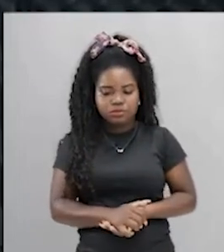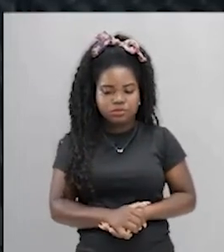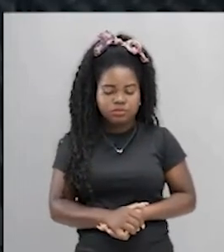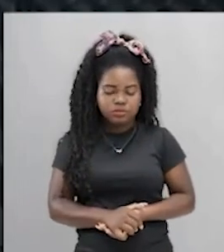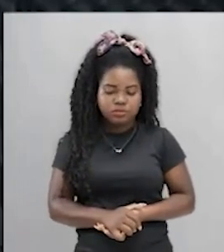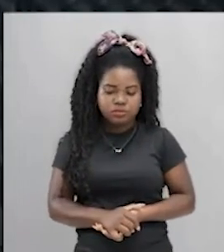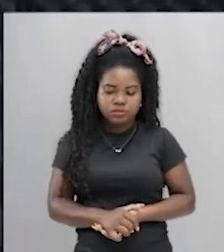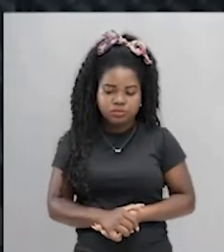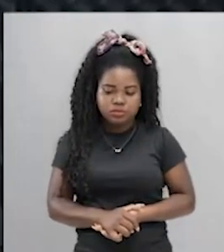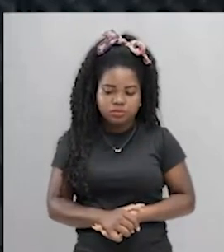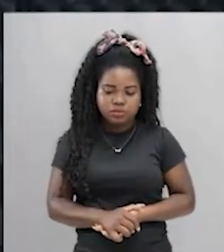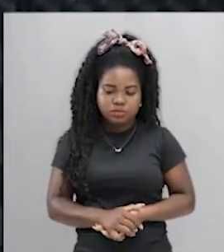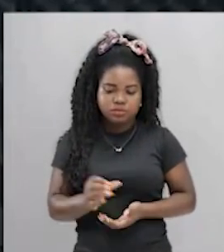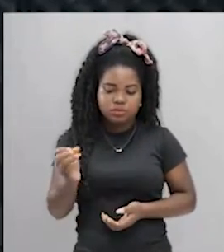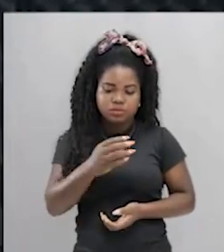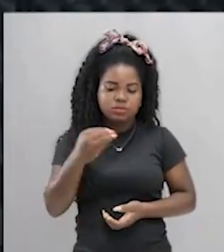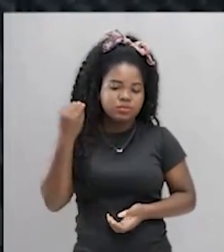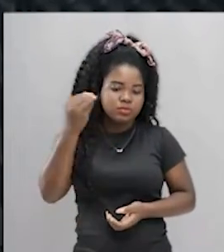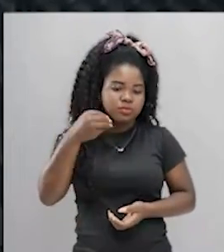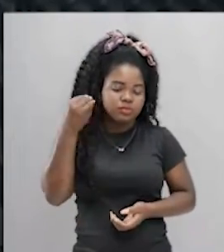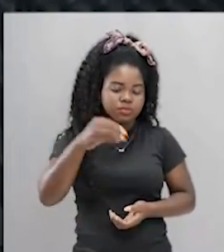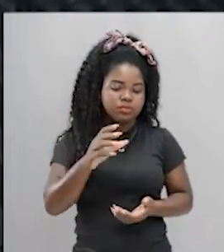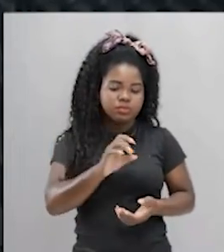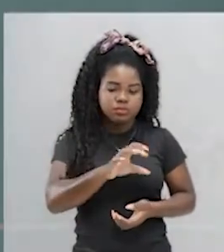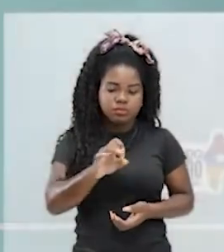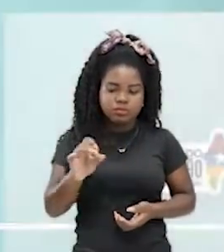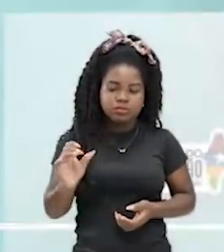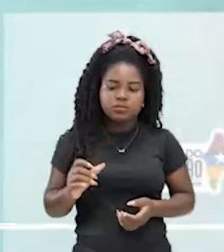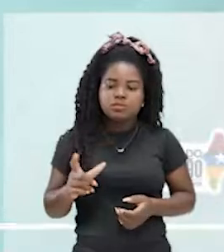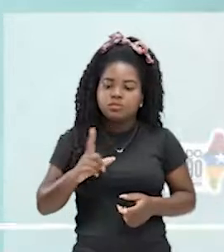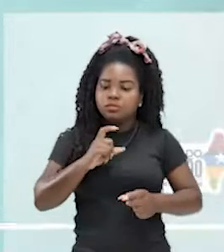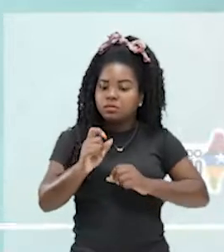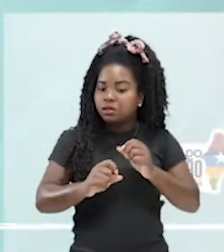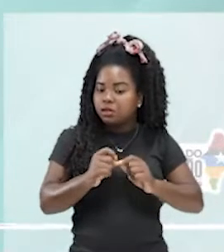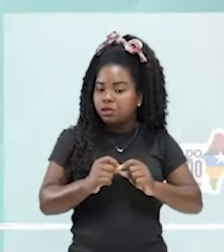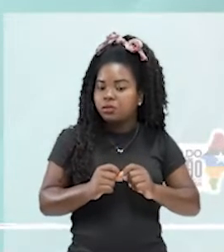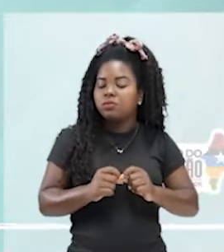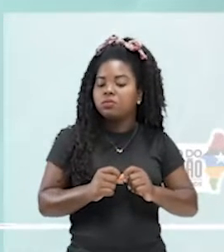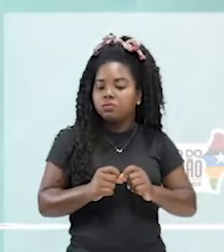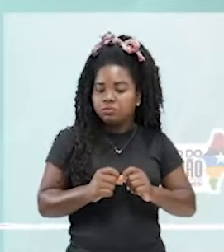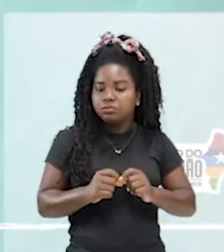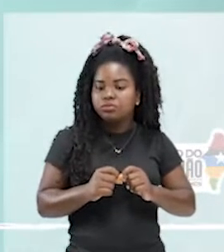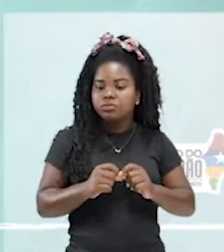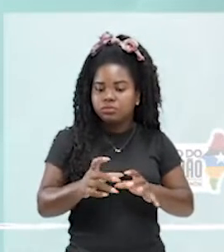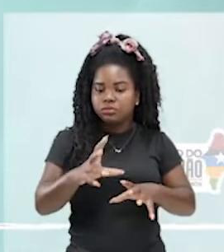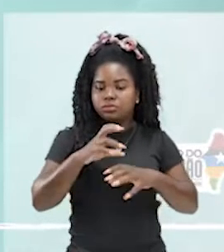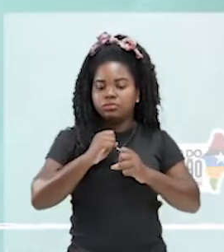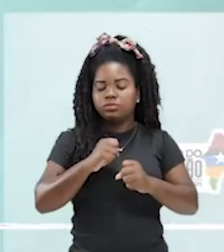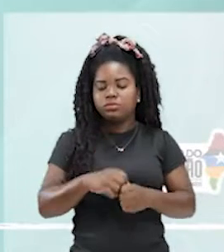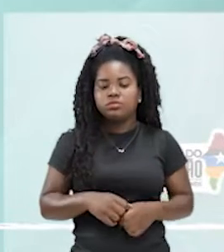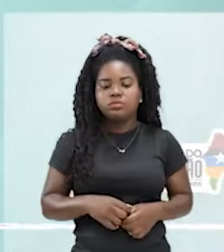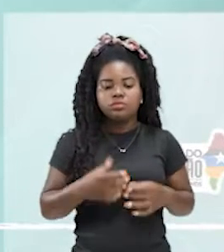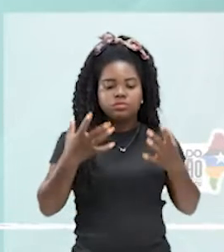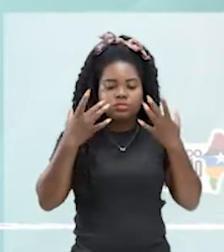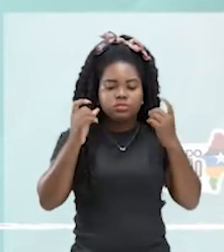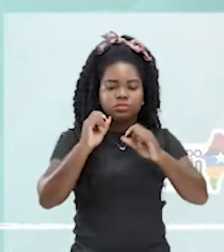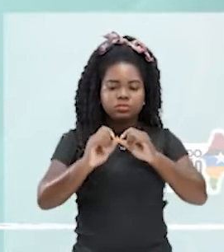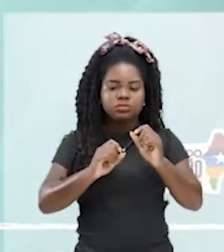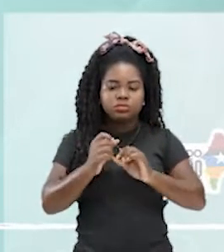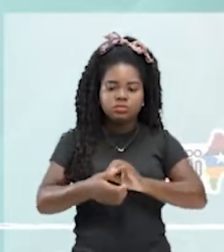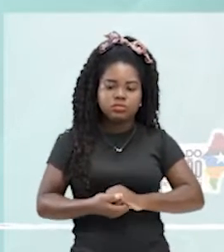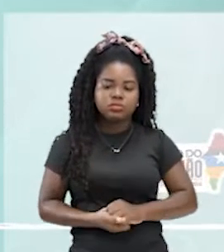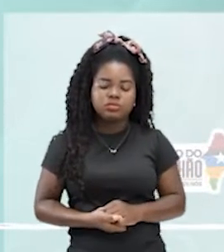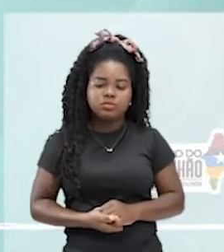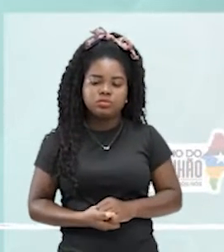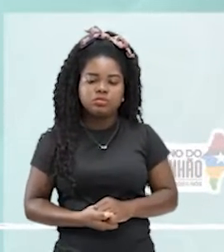forma uma nova experiência, o que é interessante, já que cada plateia pega o gancho de uma maneira diferente. Parateatro. O que é o parateatro?